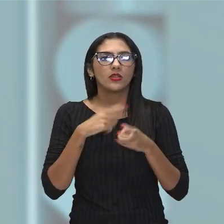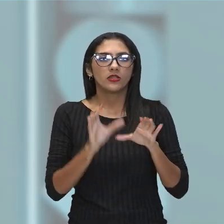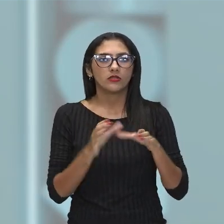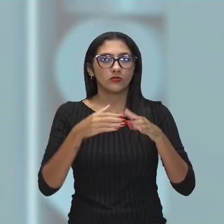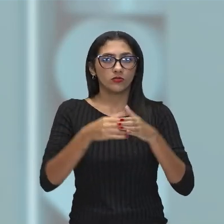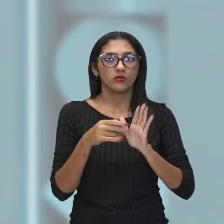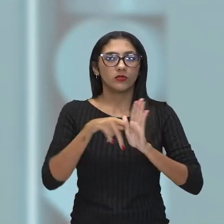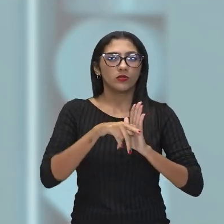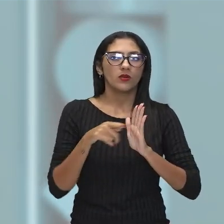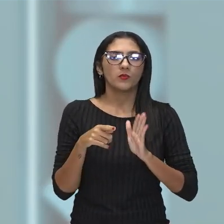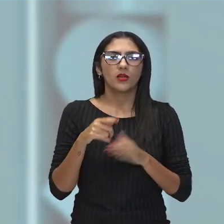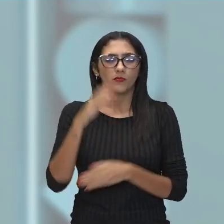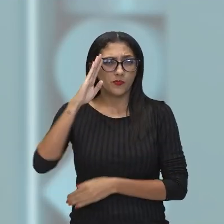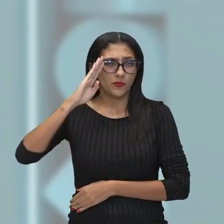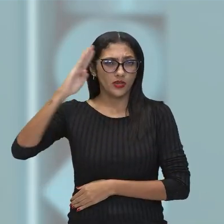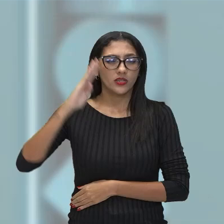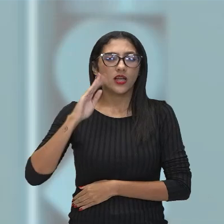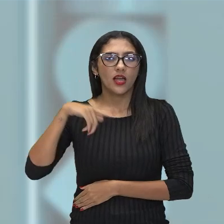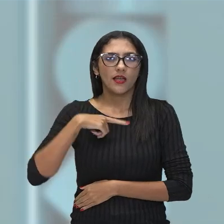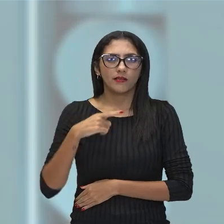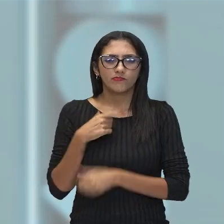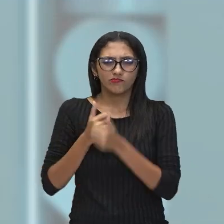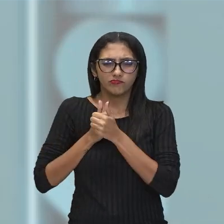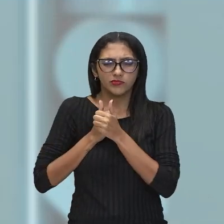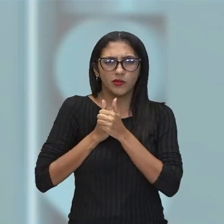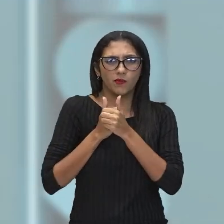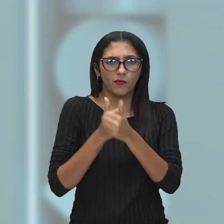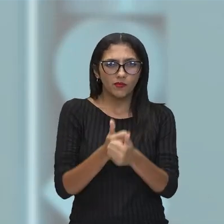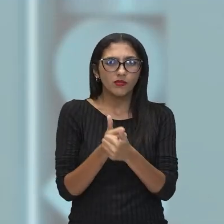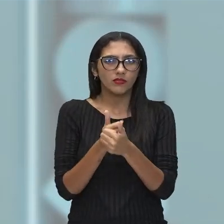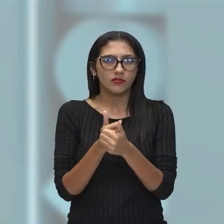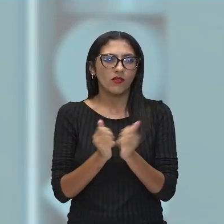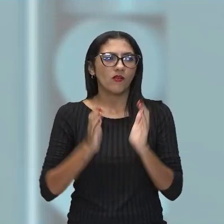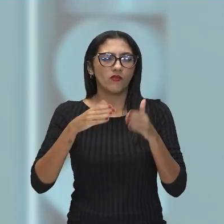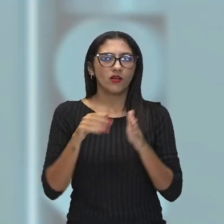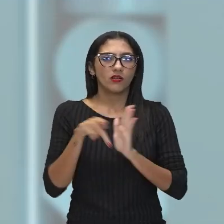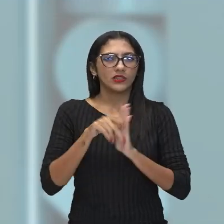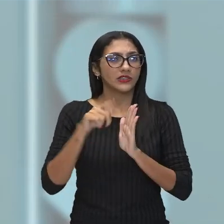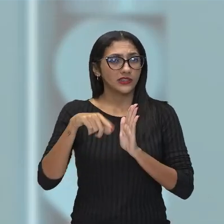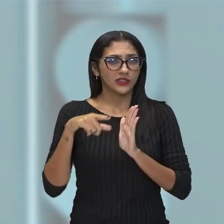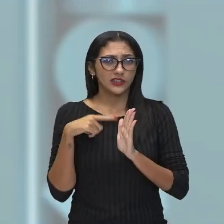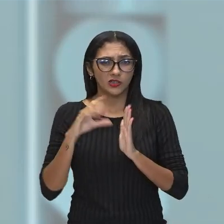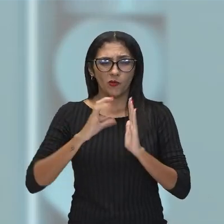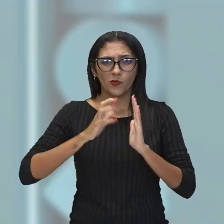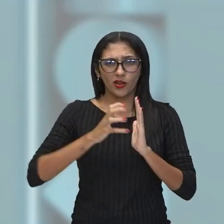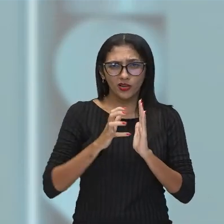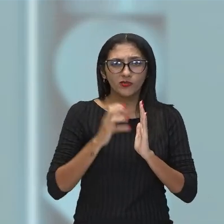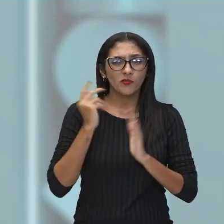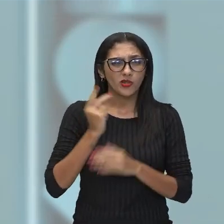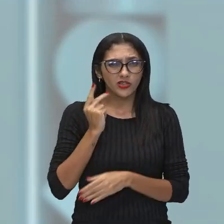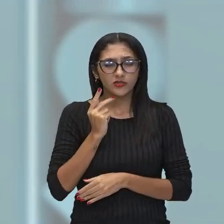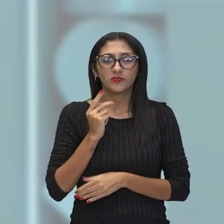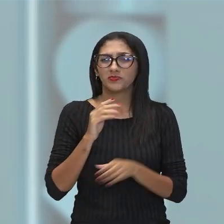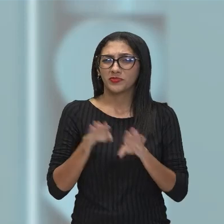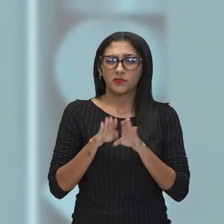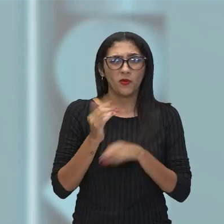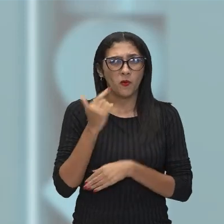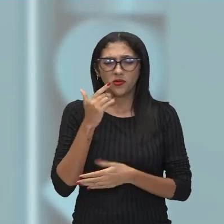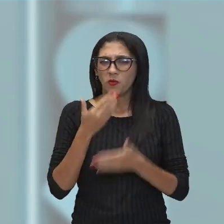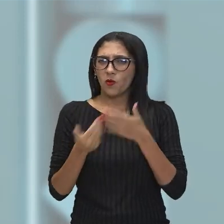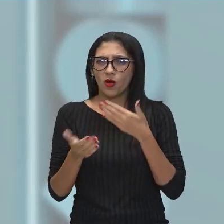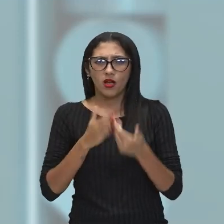de militares, eles perseguiam exatamente os membros desse partido e qualquer pessoa que pudesse